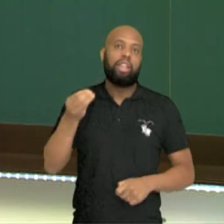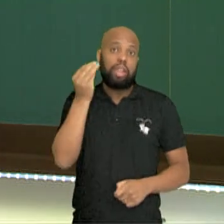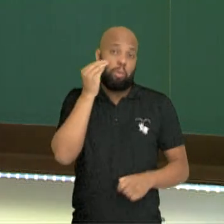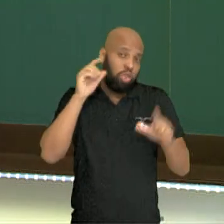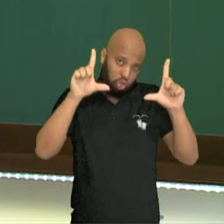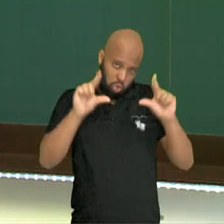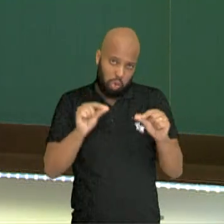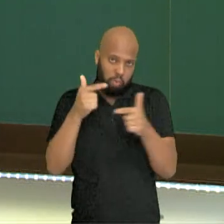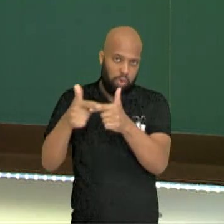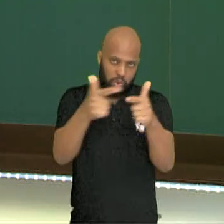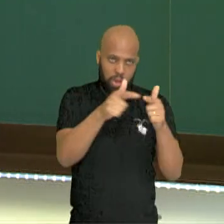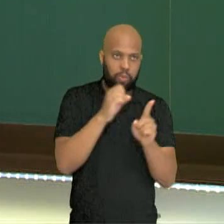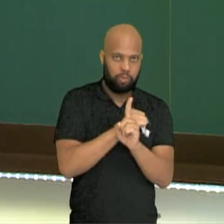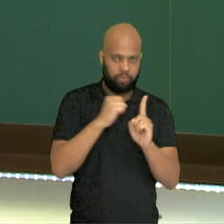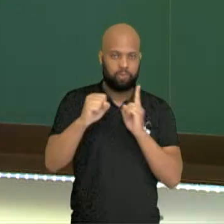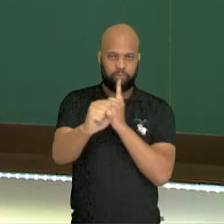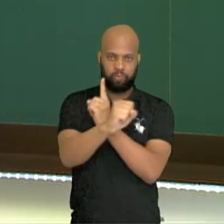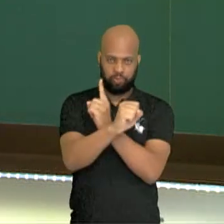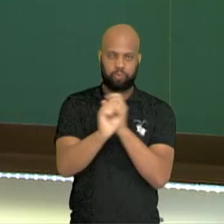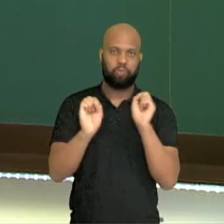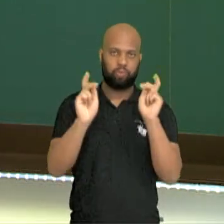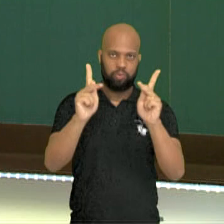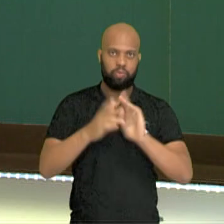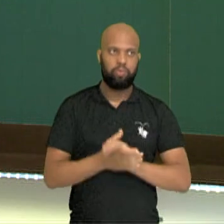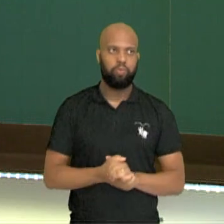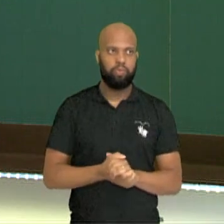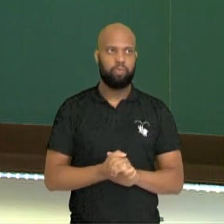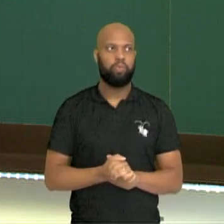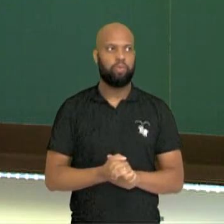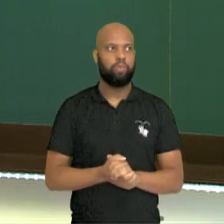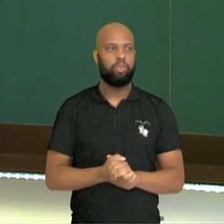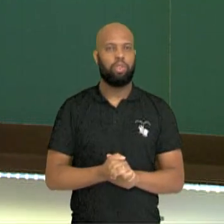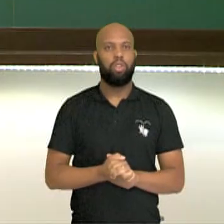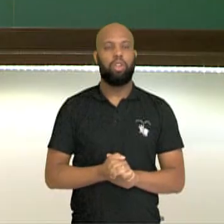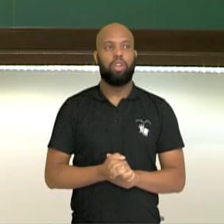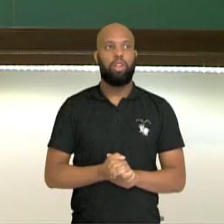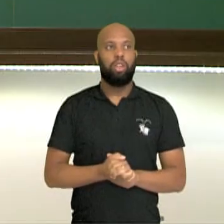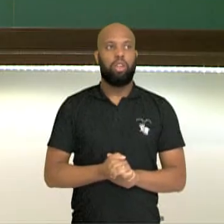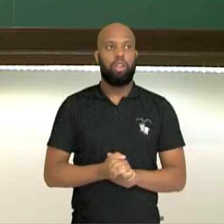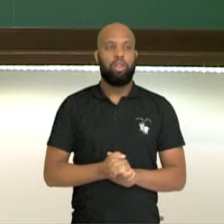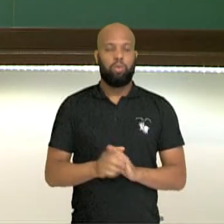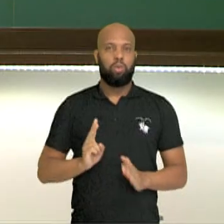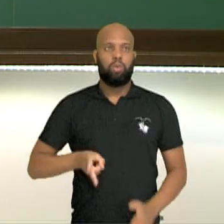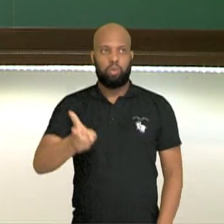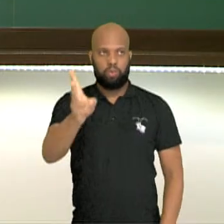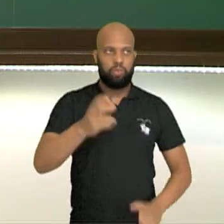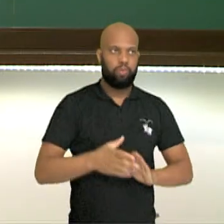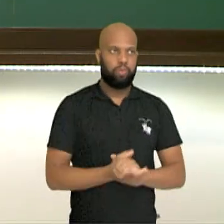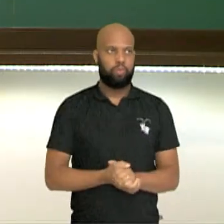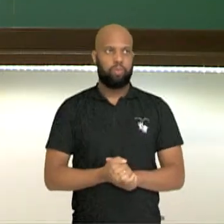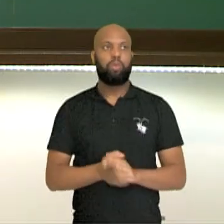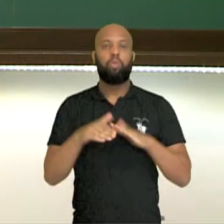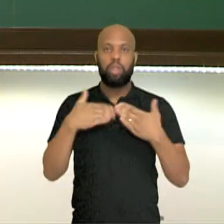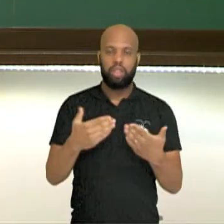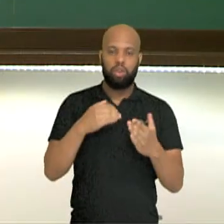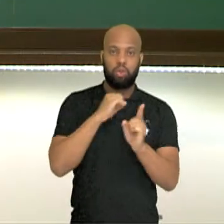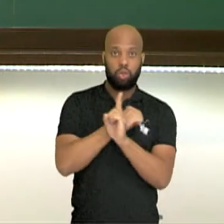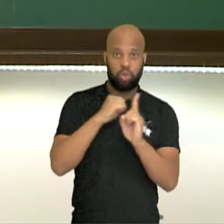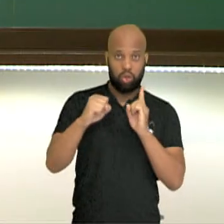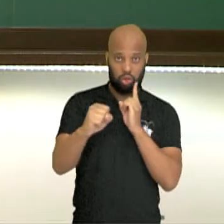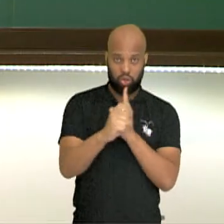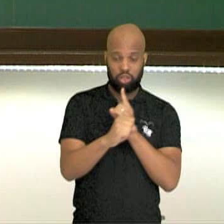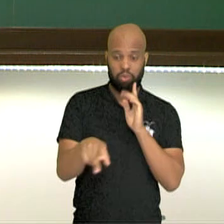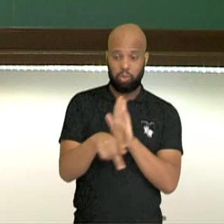diminuição desses problemas sociais. Beleza? Certinho? Vem comigo novamente, né? Então, a sociologia de